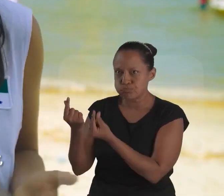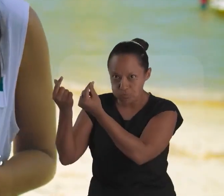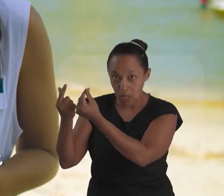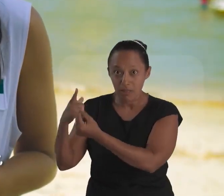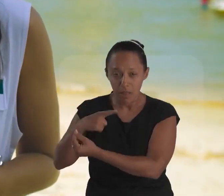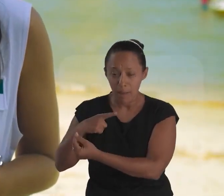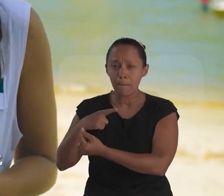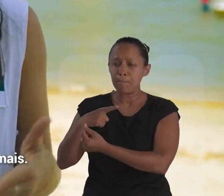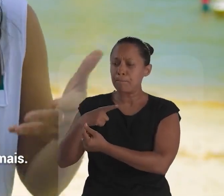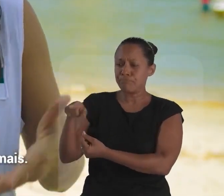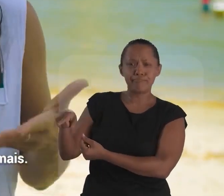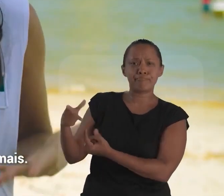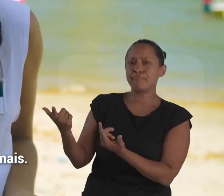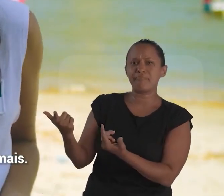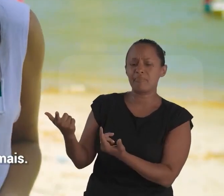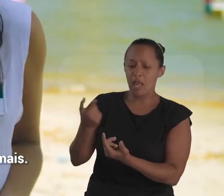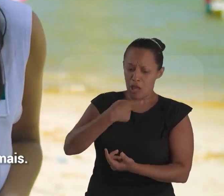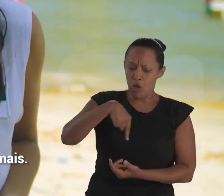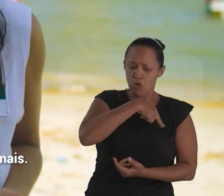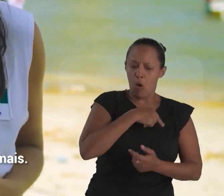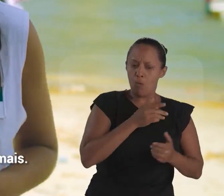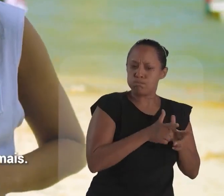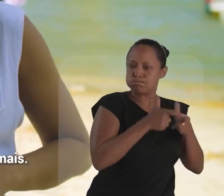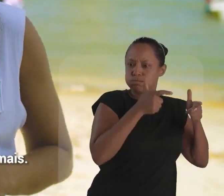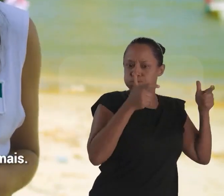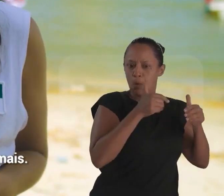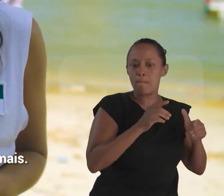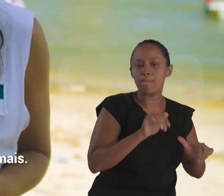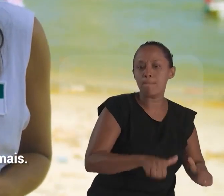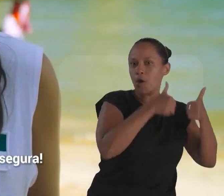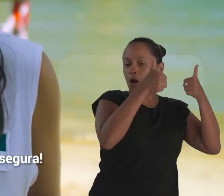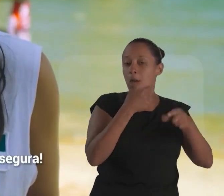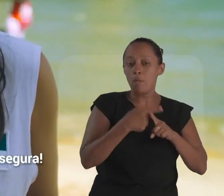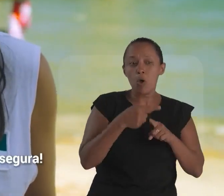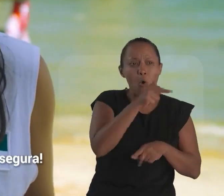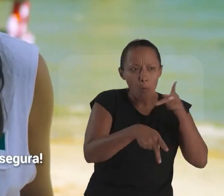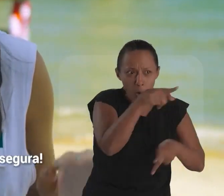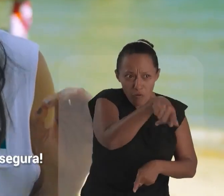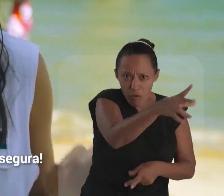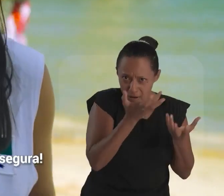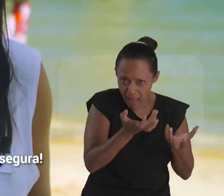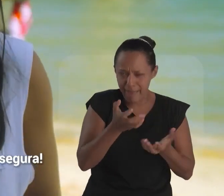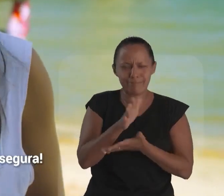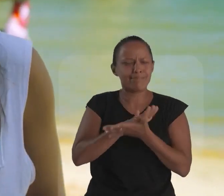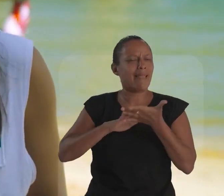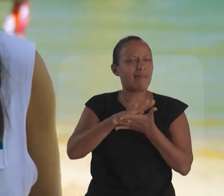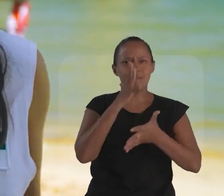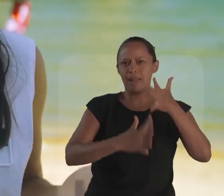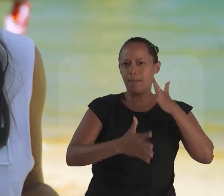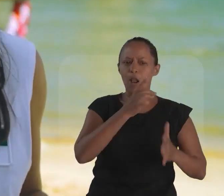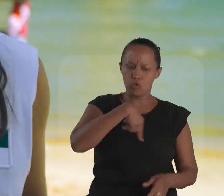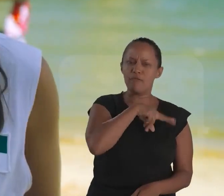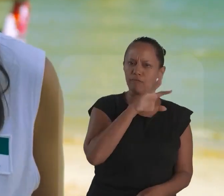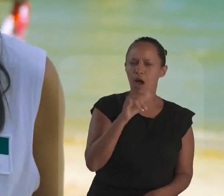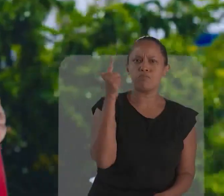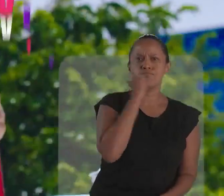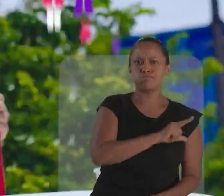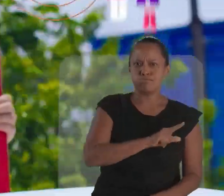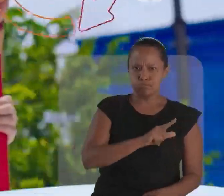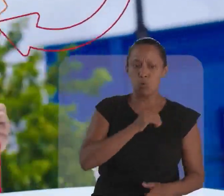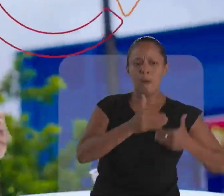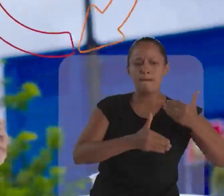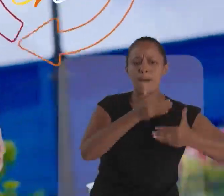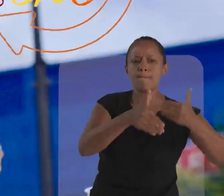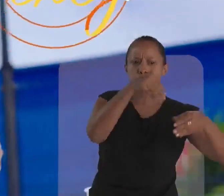muito mais dinheiro e poder, e ainda assim é a gente que tá crescendo mais. Porque quando o povo quer, ninguém segura. Nós vamos ganhar. É